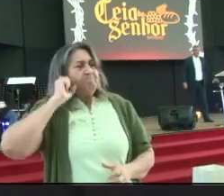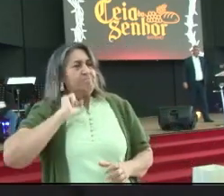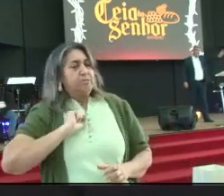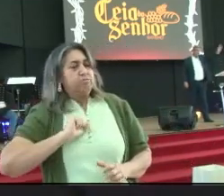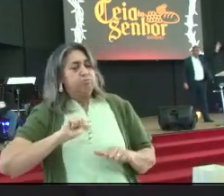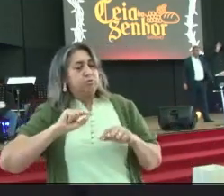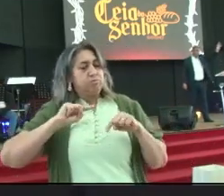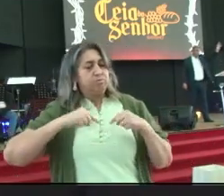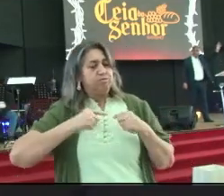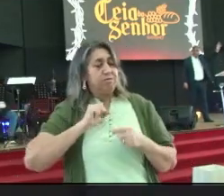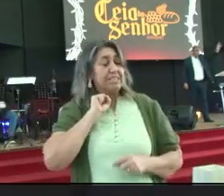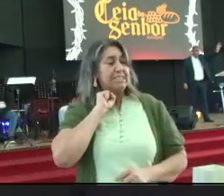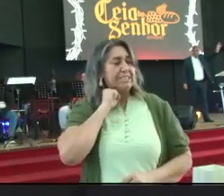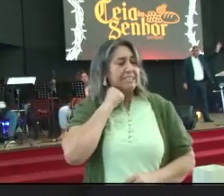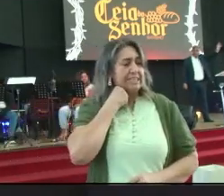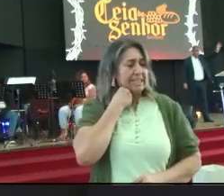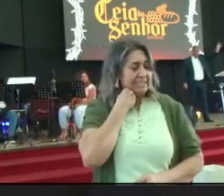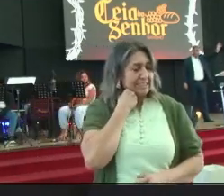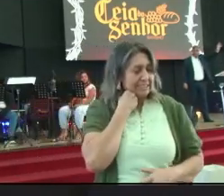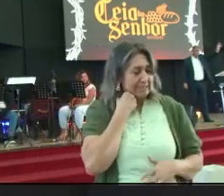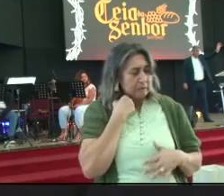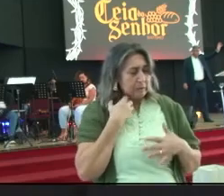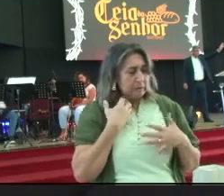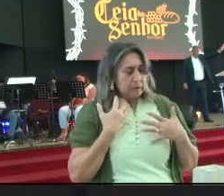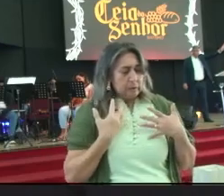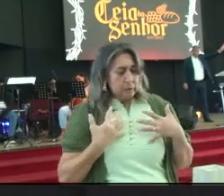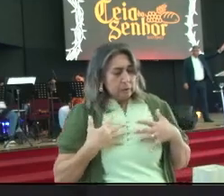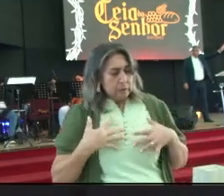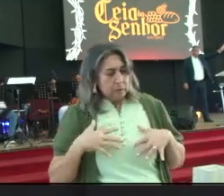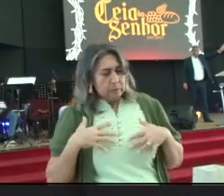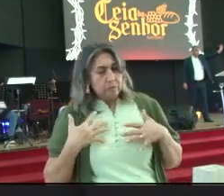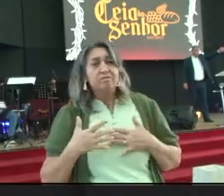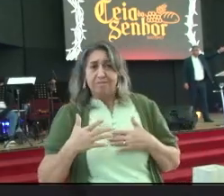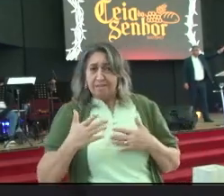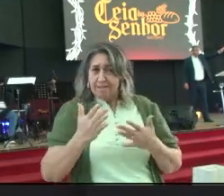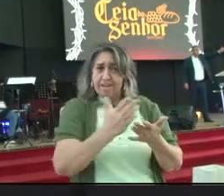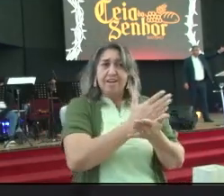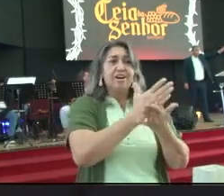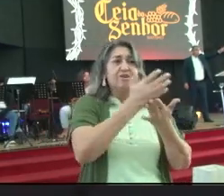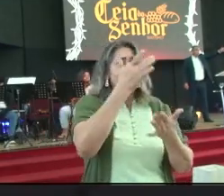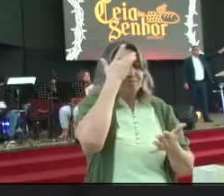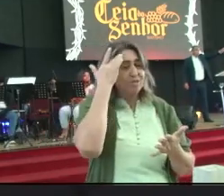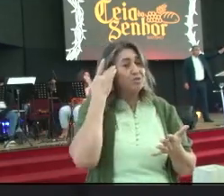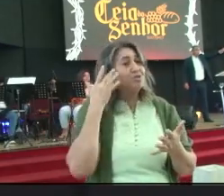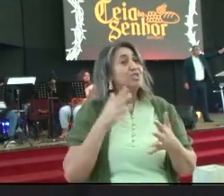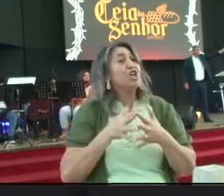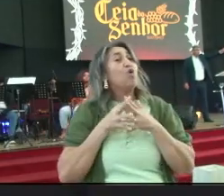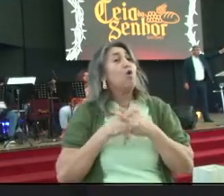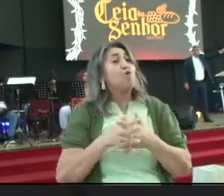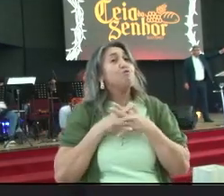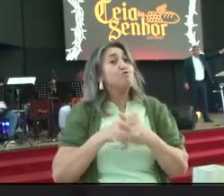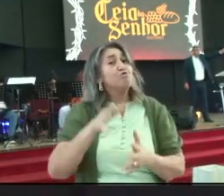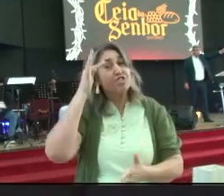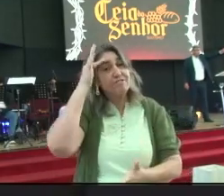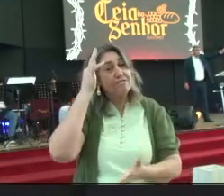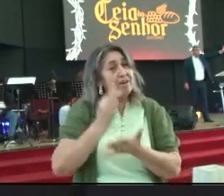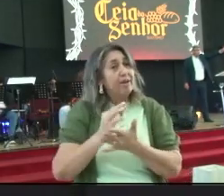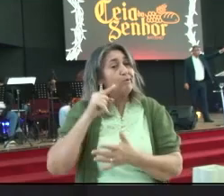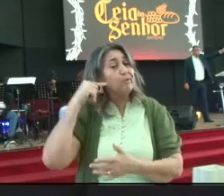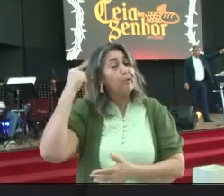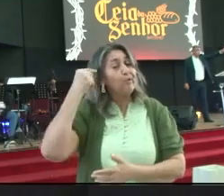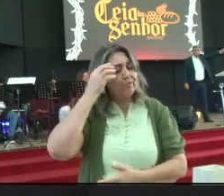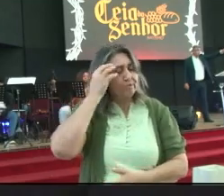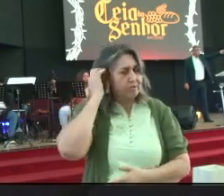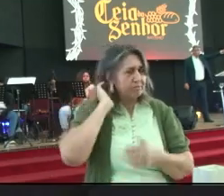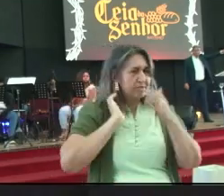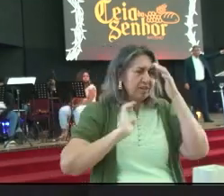Aqui não tem. Tem lugar aí que tem. O crente que confunde fé com loucura. É doido, irmão,